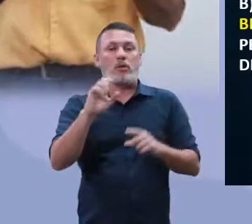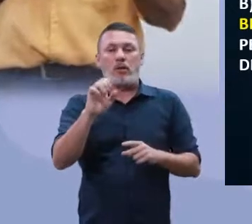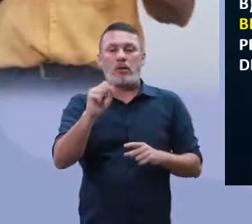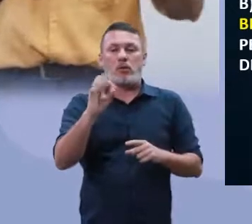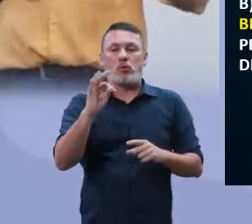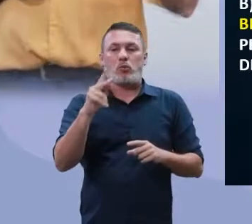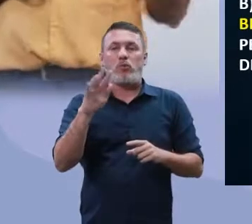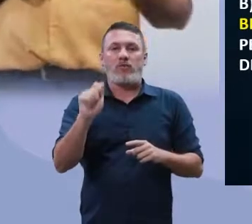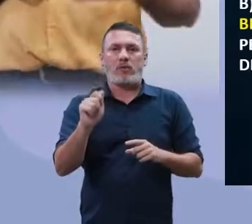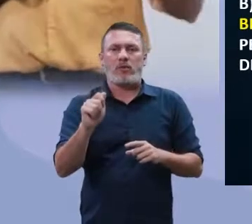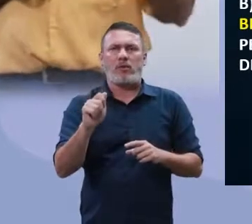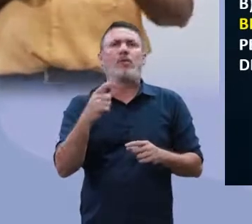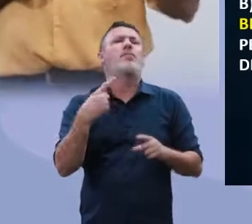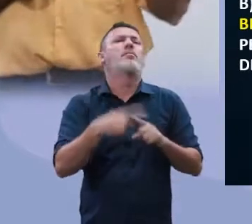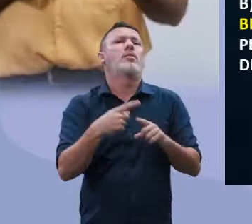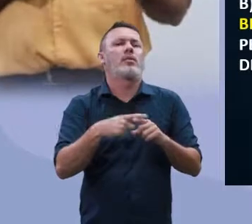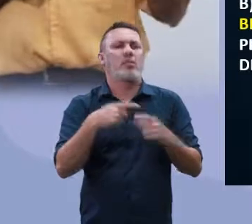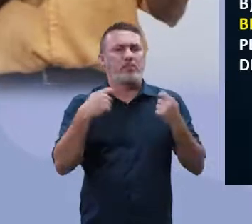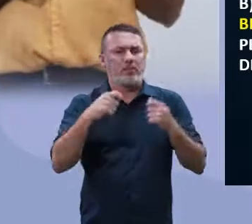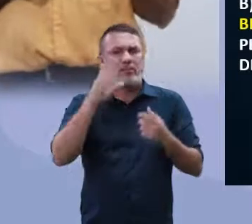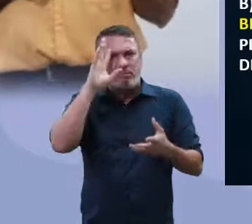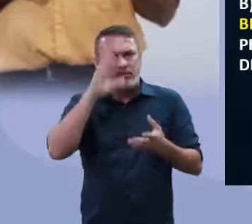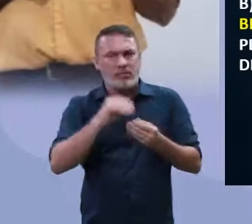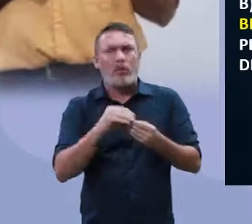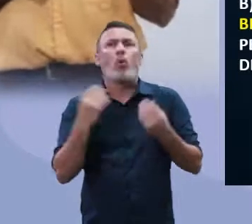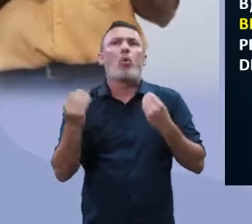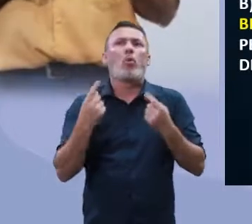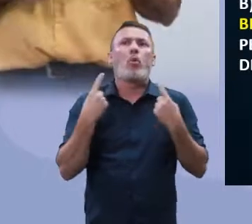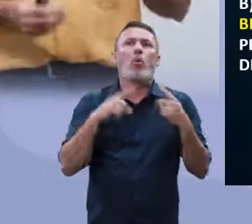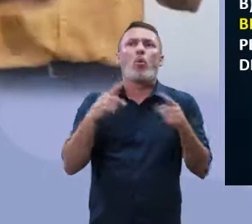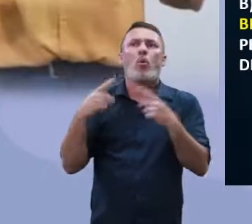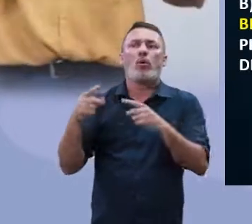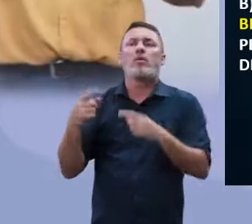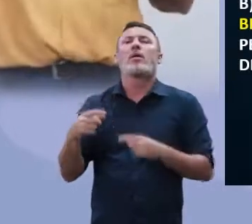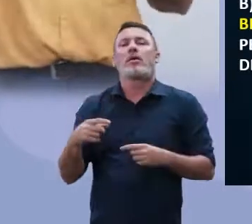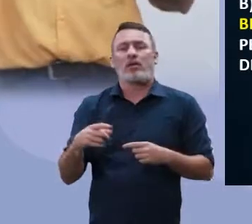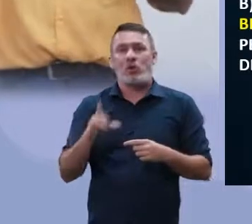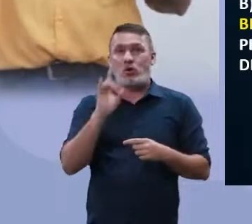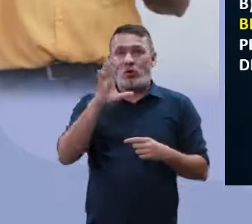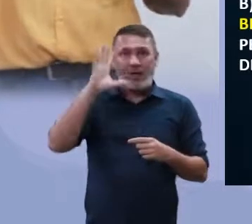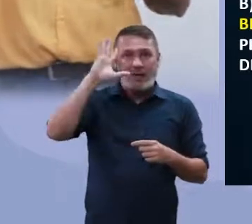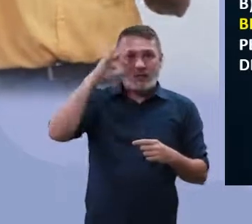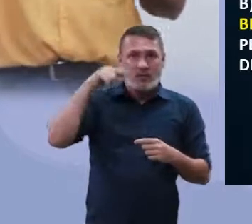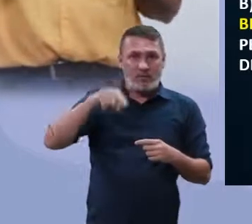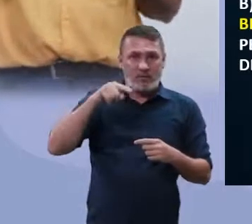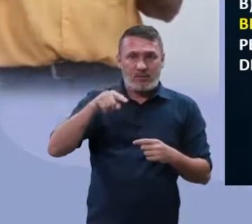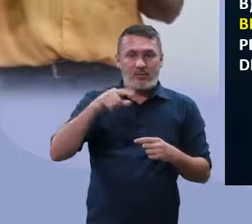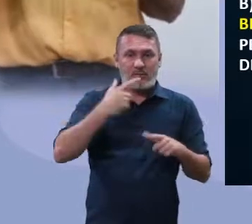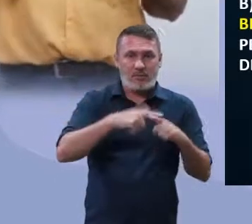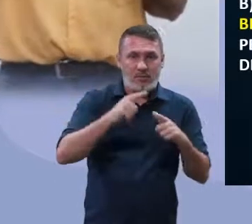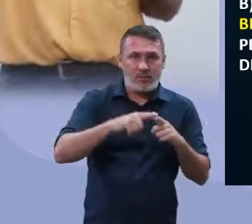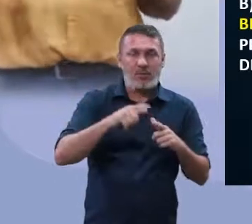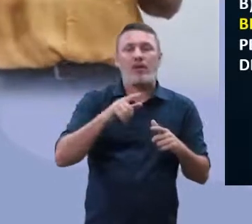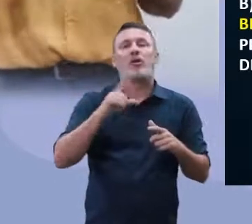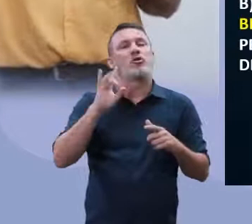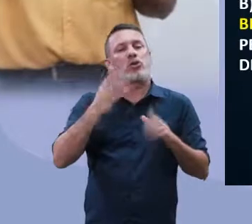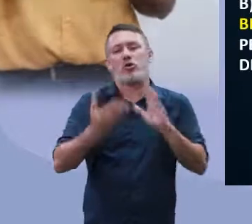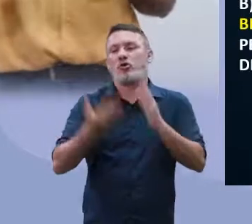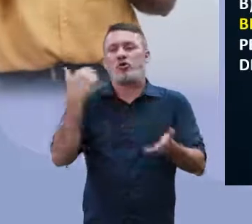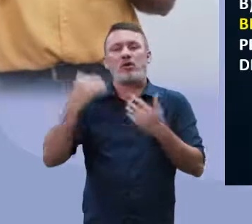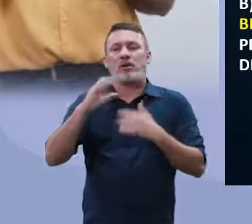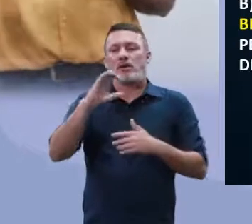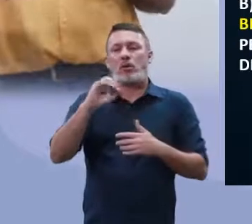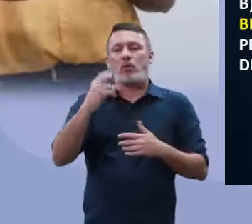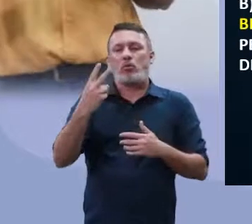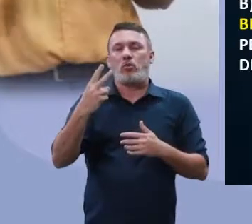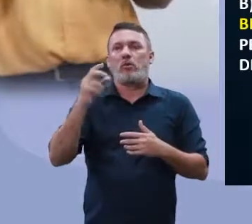Ou seja, o que nós devemos fazer para combater o efeito estufa. E você só combate o efeito estufa com quem retira